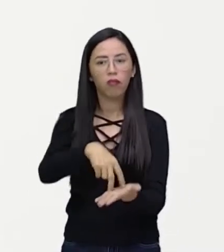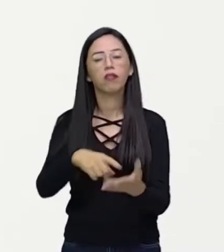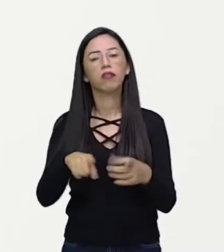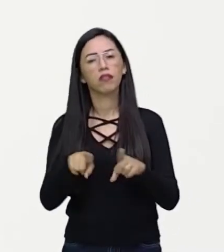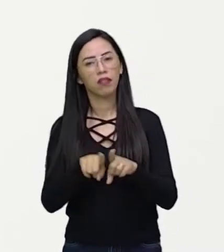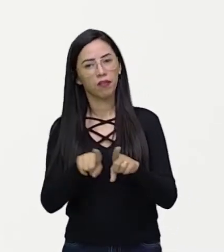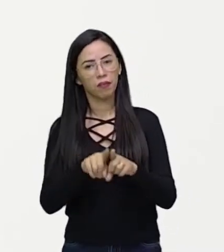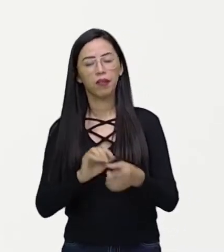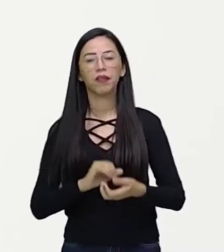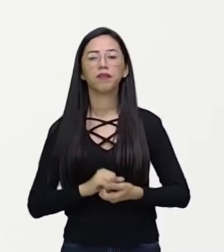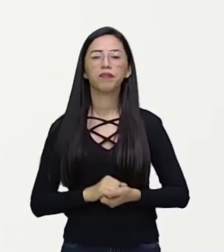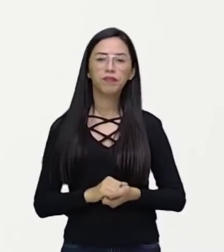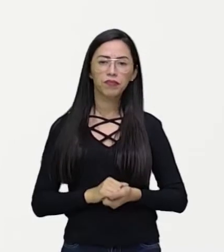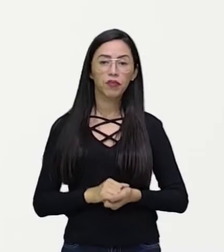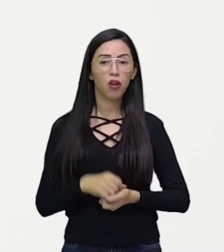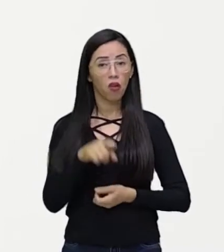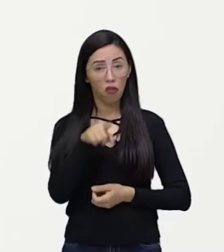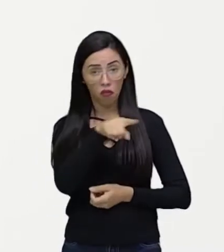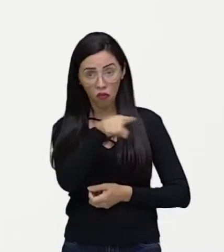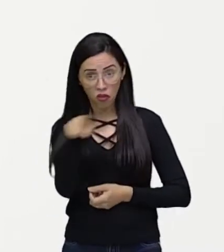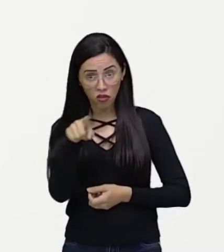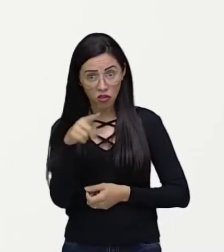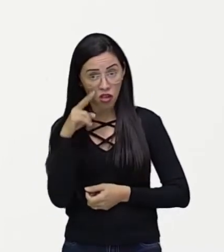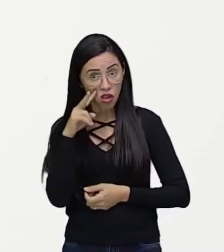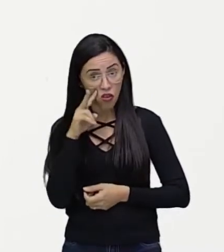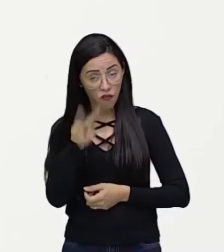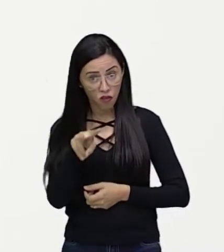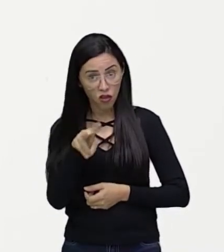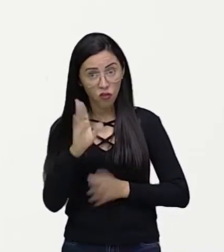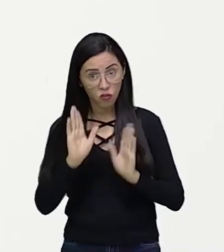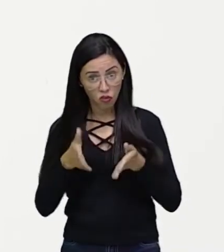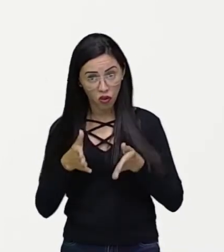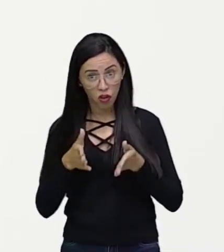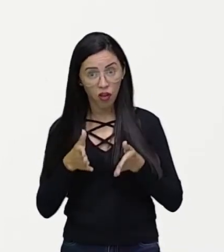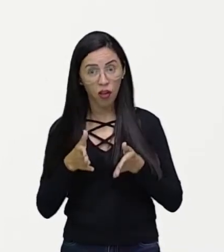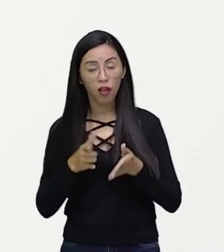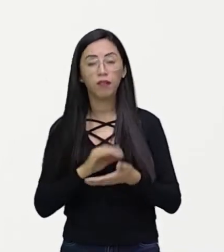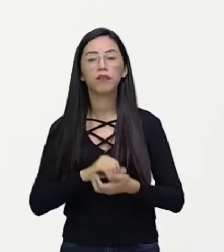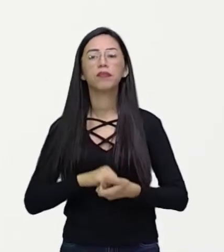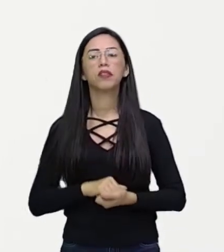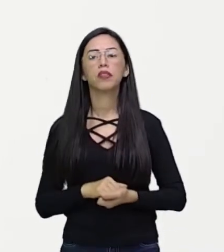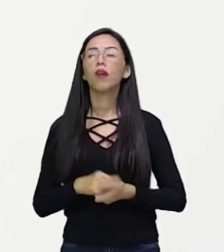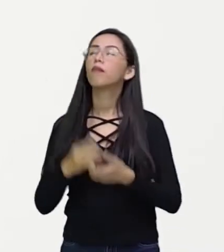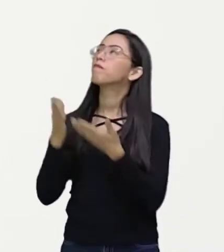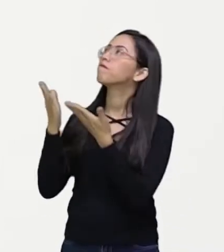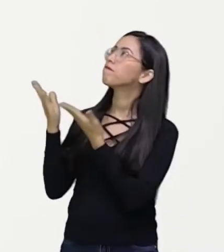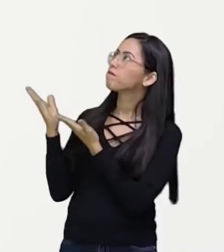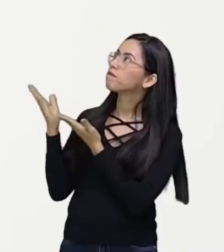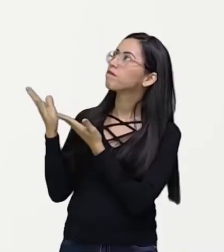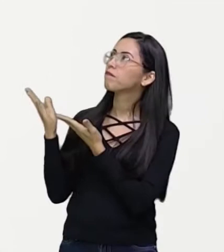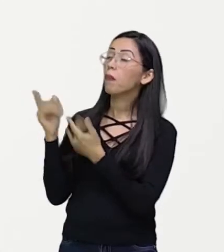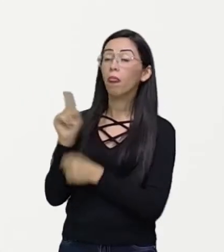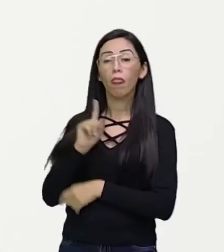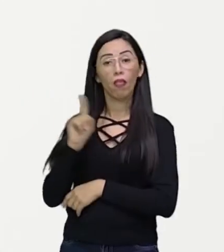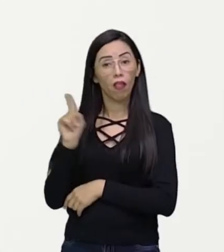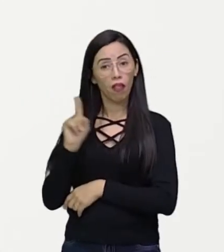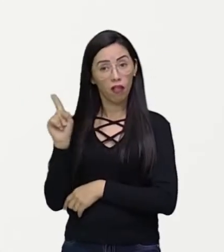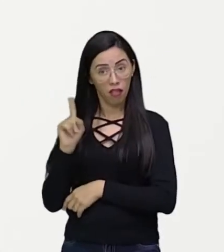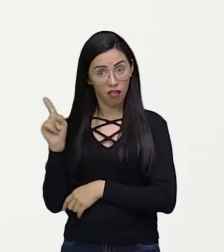Quem já não viu uma balança, crianças? Todos vocês já viram uma balança. Então, essa balança é utilizada, nosso